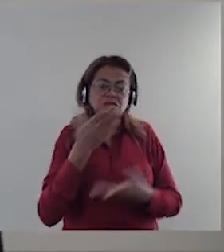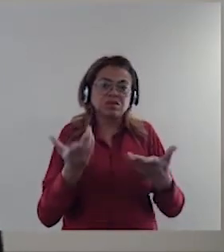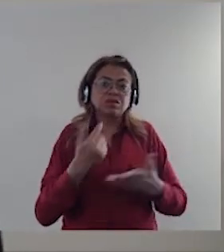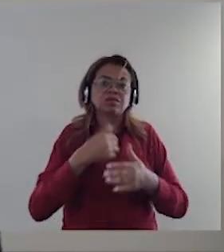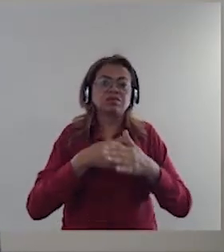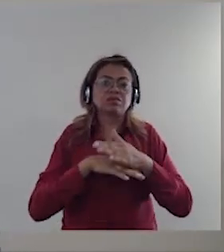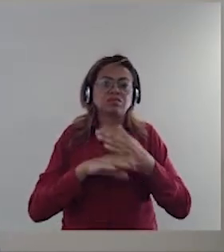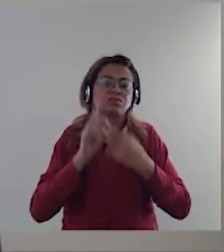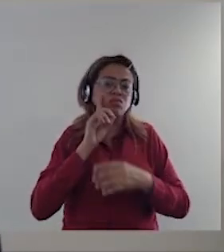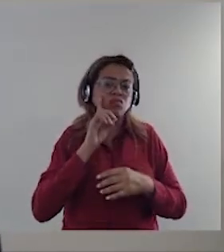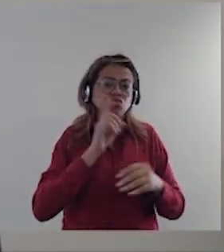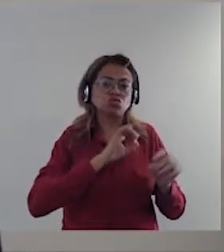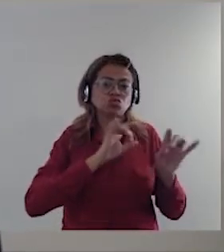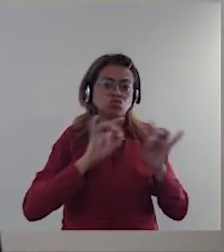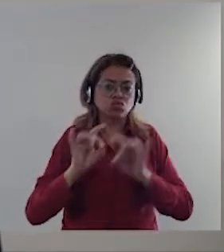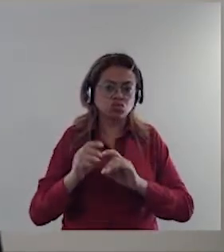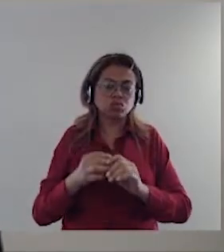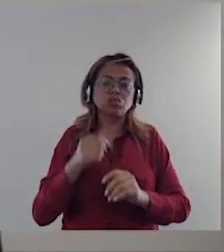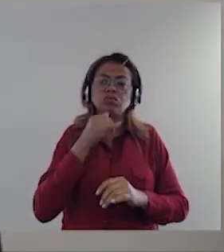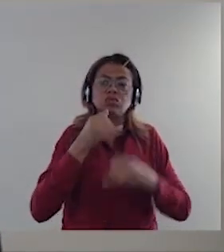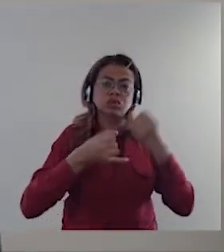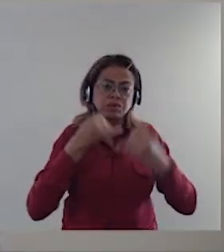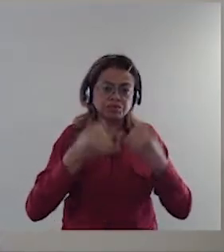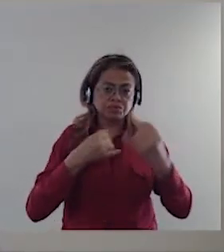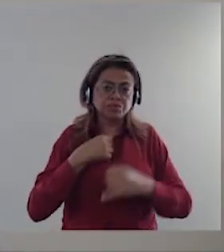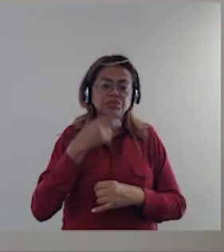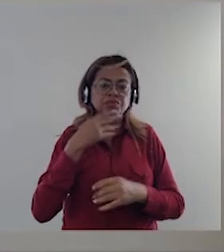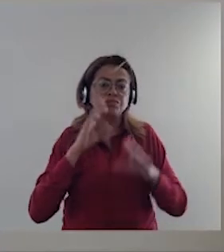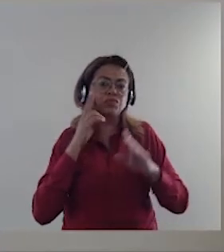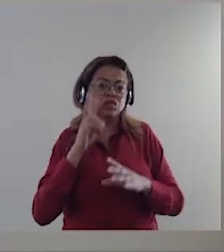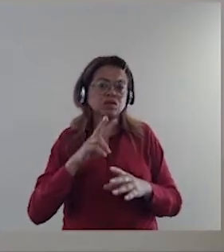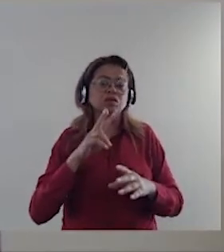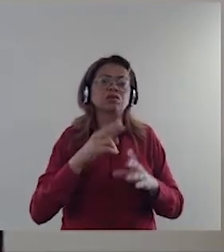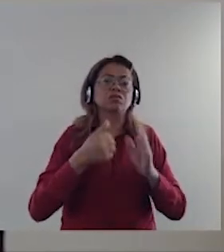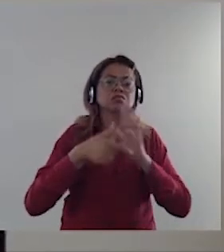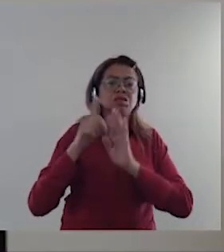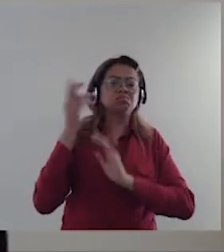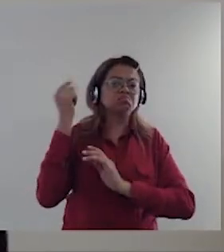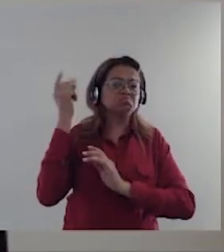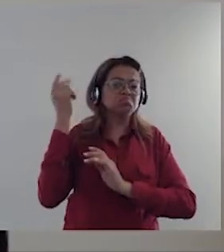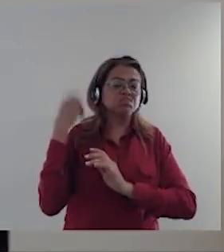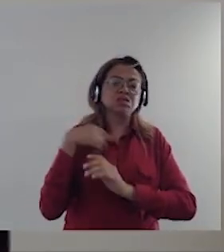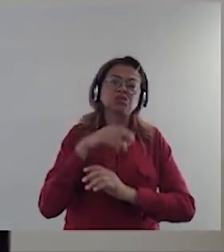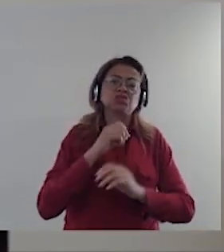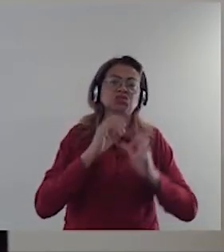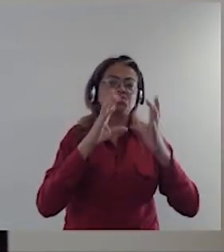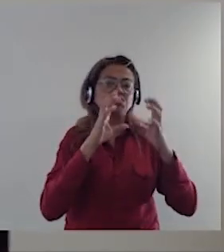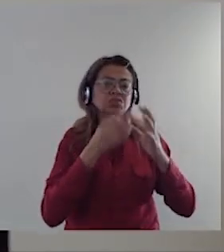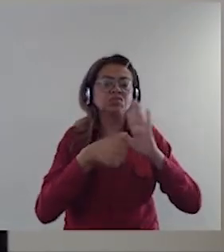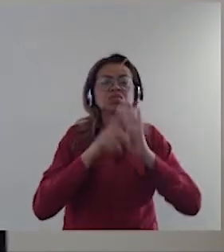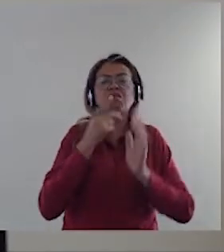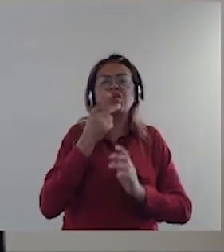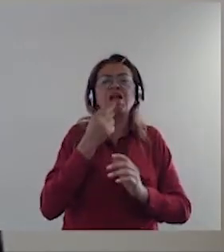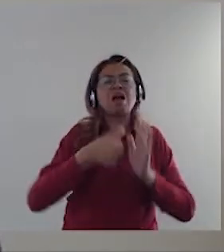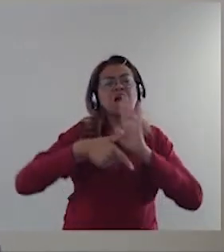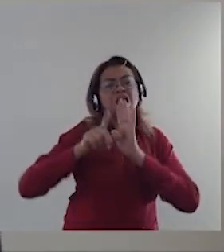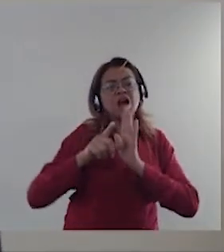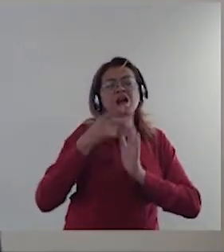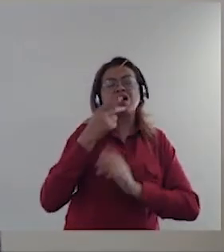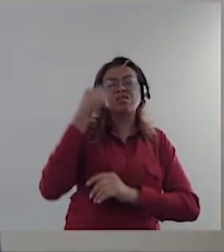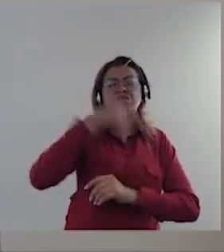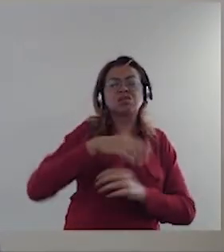da gente, como, por exemplo, acontece com a velha discussão também, eu deixei com ele estava exercendo o direito